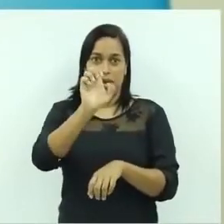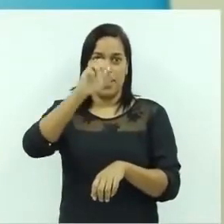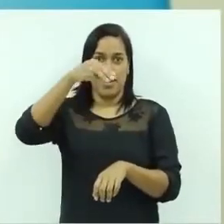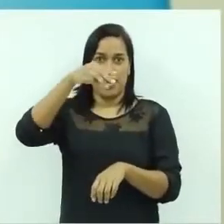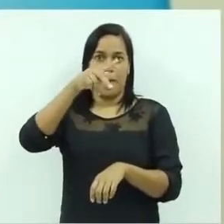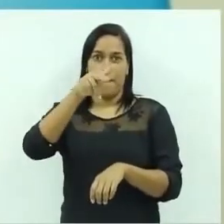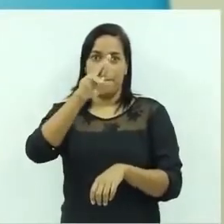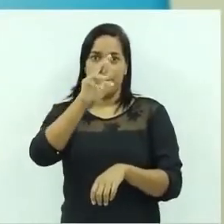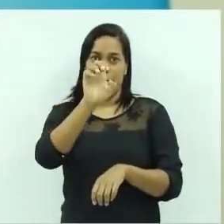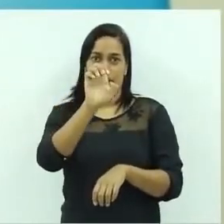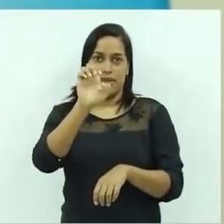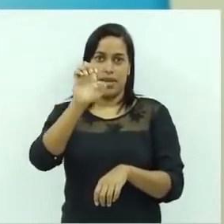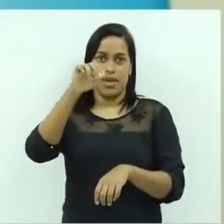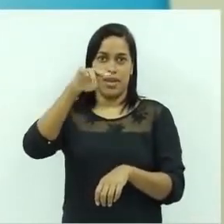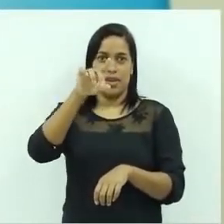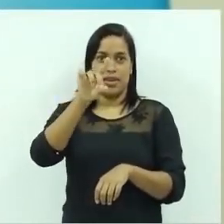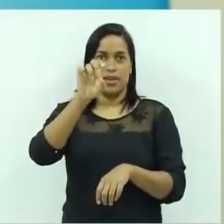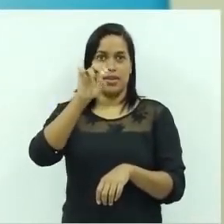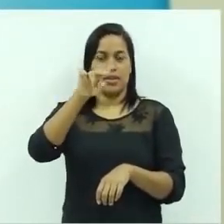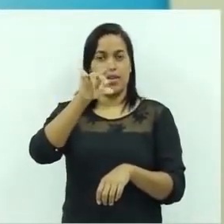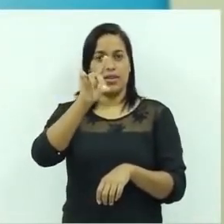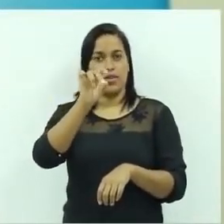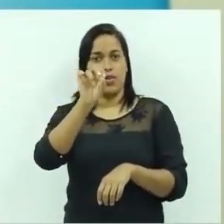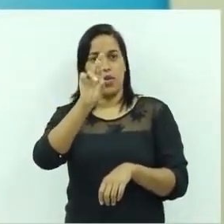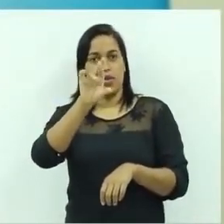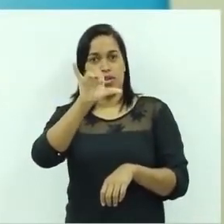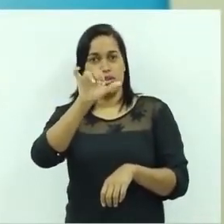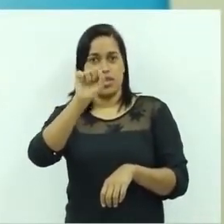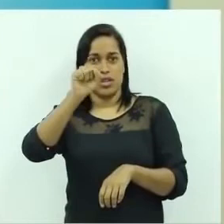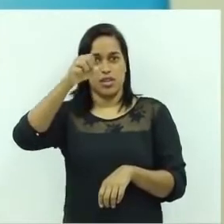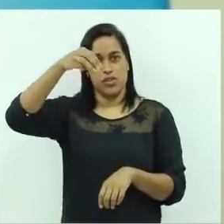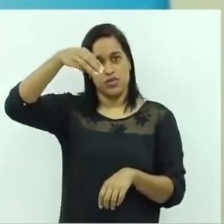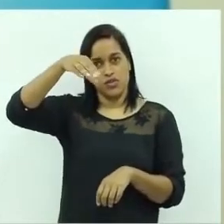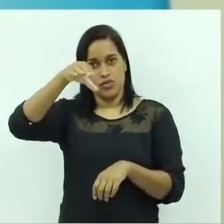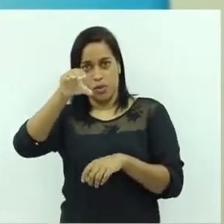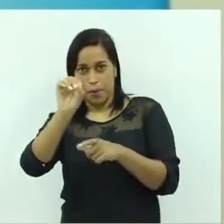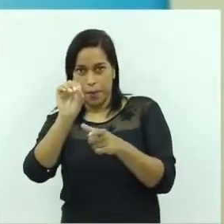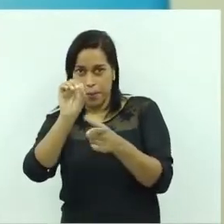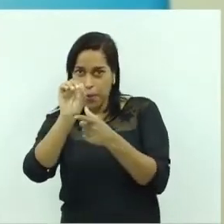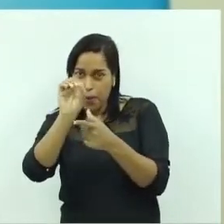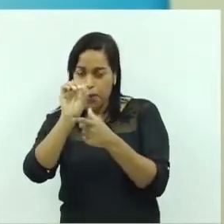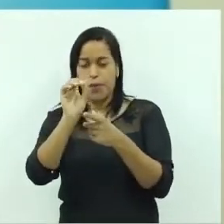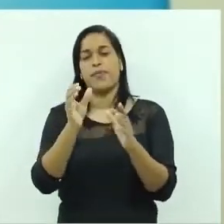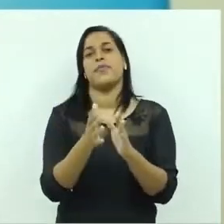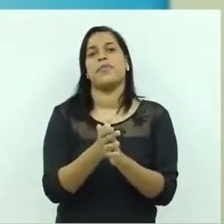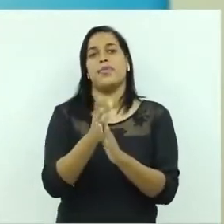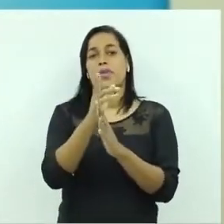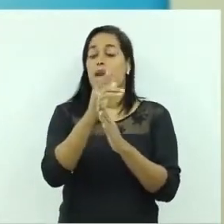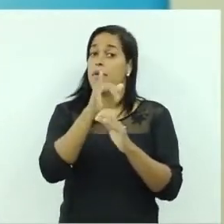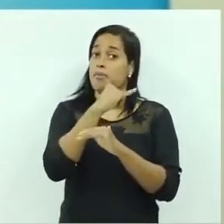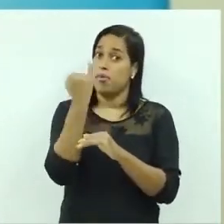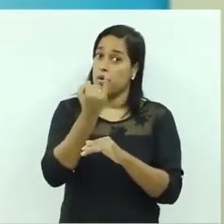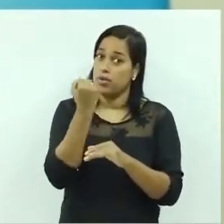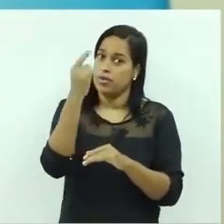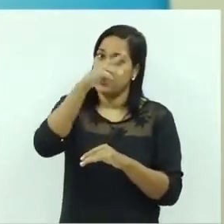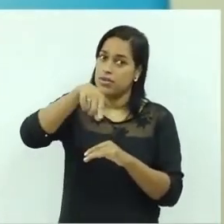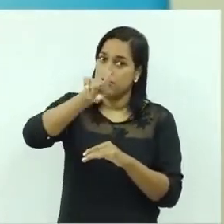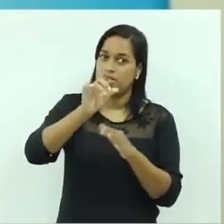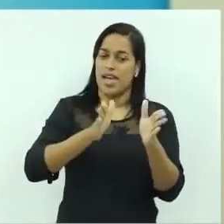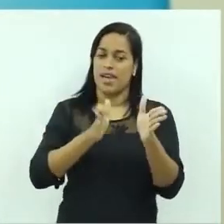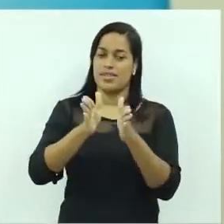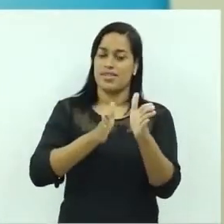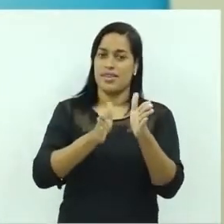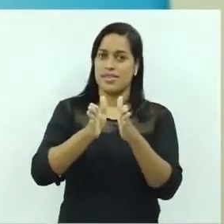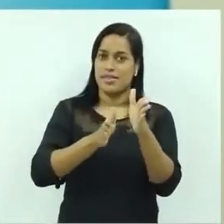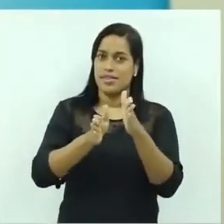empreendedorismo. Antes, porém, eu queria fazer uma observação. É importante que vocês acessem o Guia Semanal de Estudos. Se